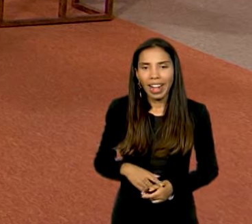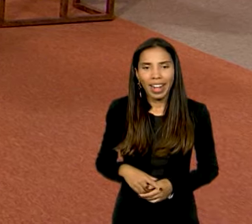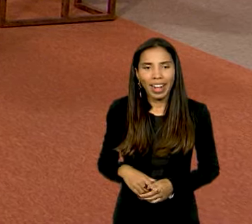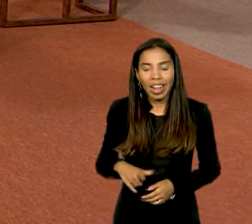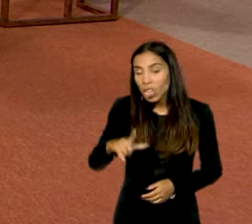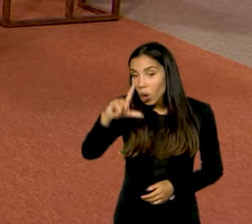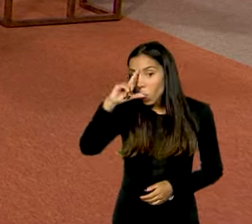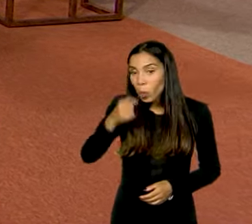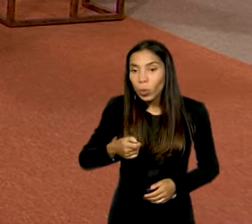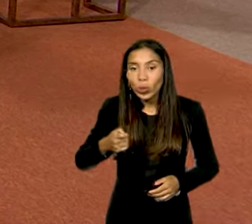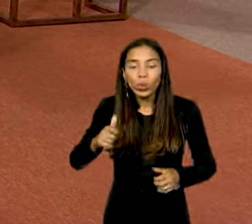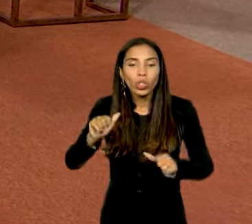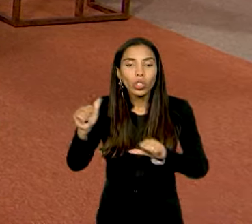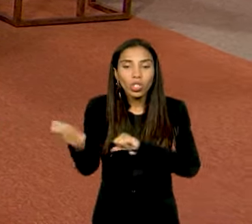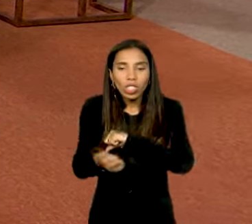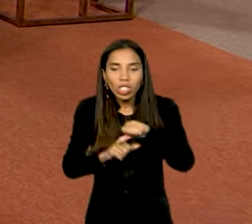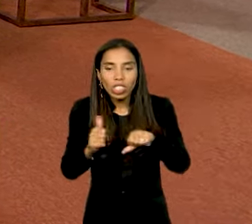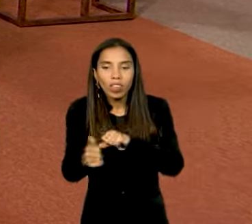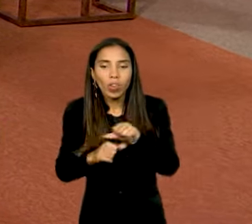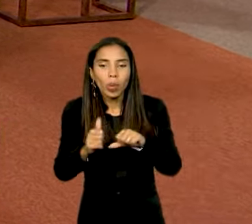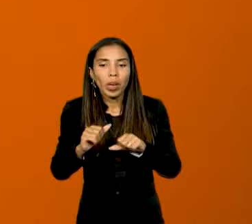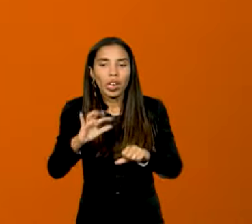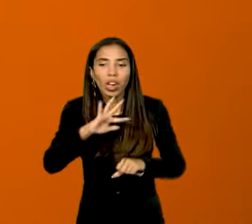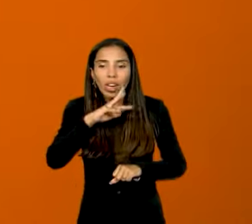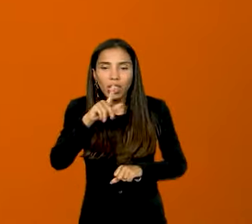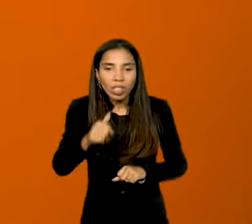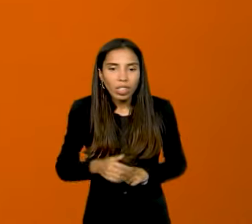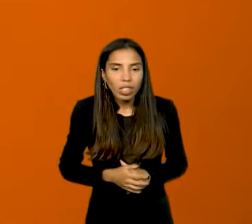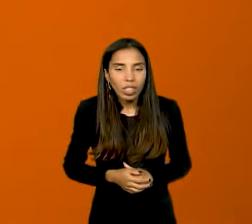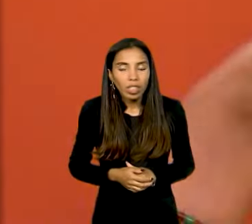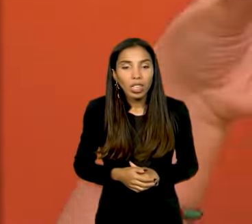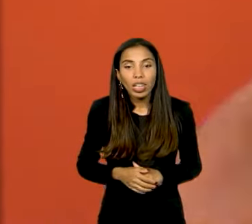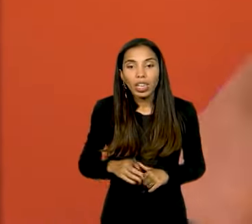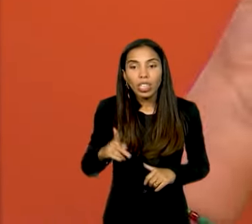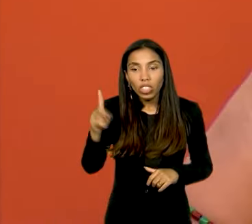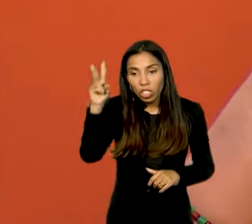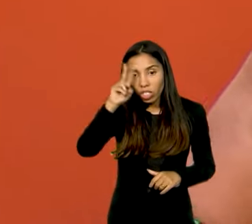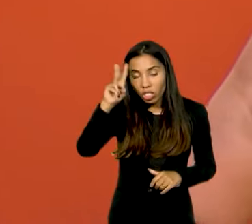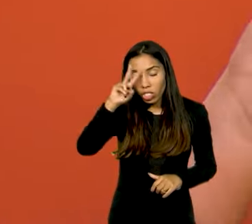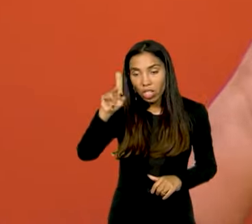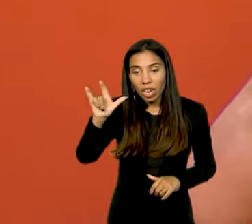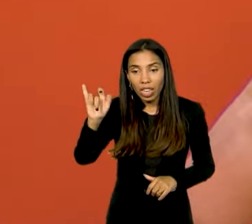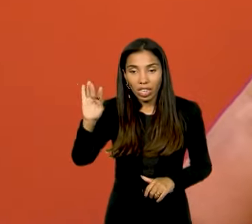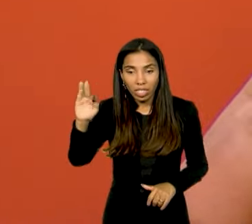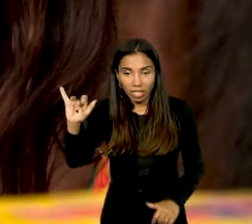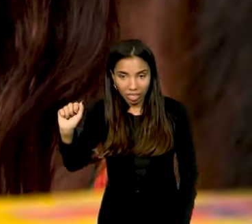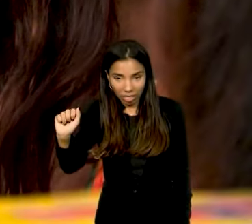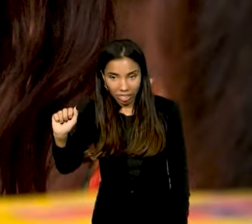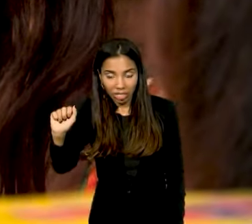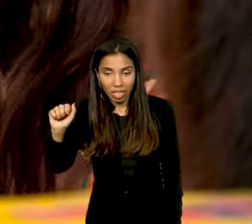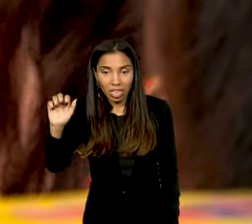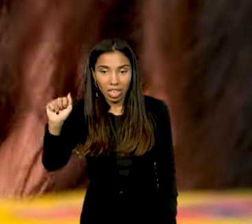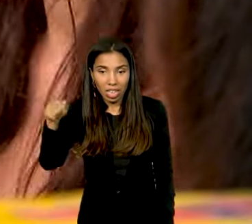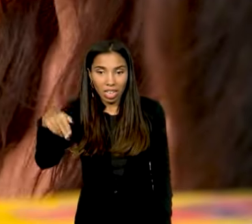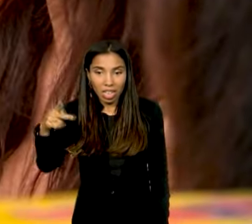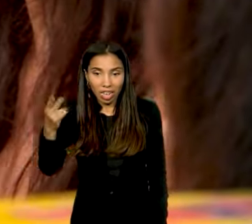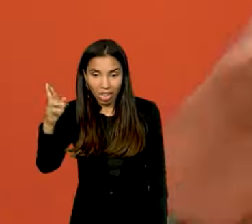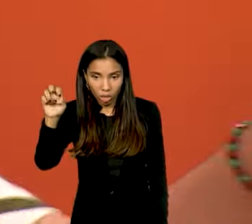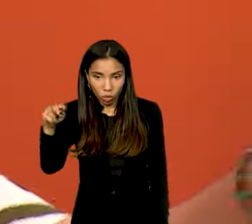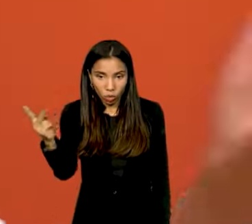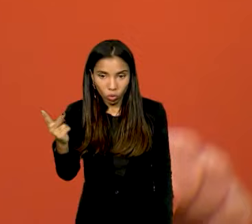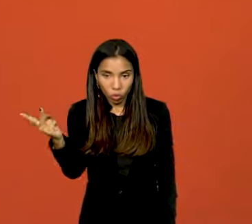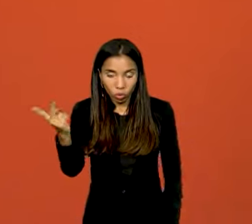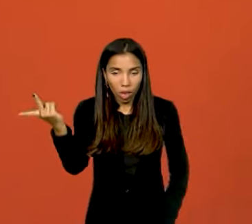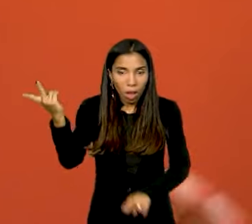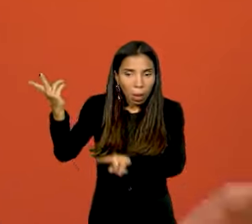bruxo vai sendo transformado num animal. E aí eu tinha muito medo. E aí chega um certo momento da história que a Letícia e o Anderson, meus parceiros de investigação,